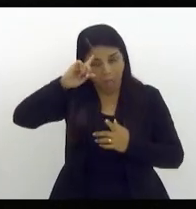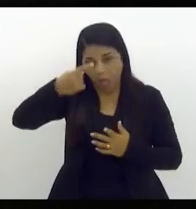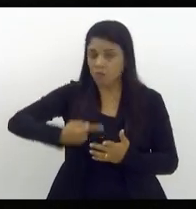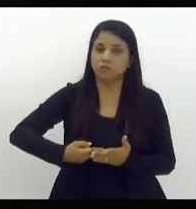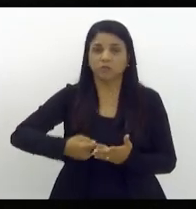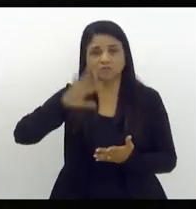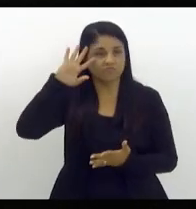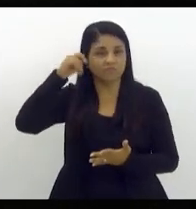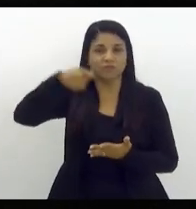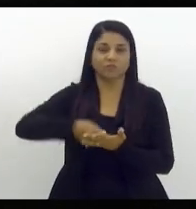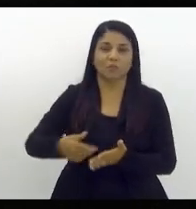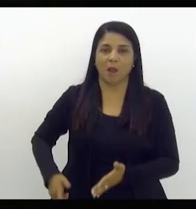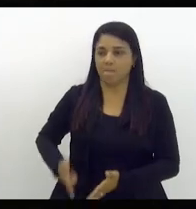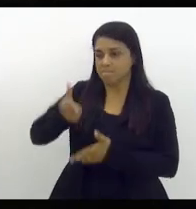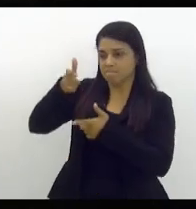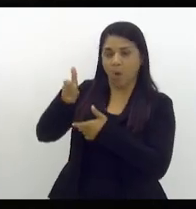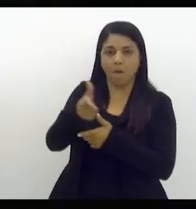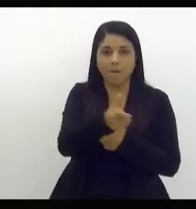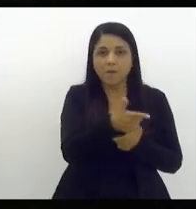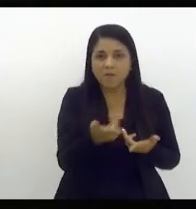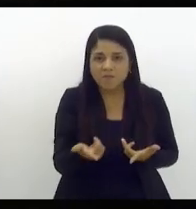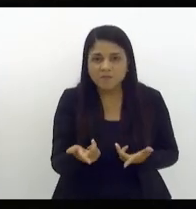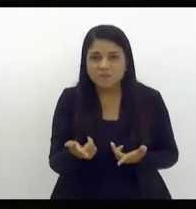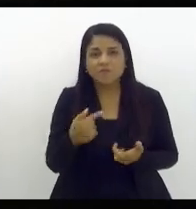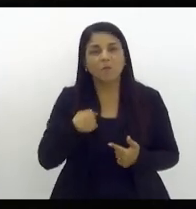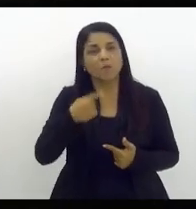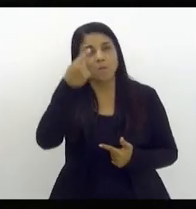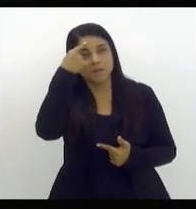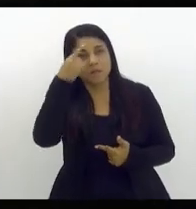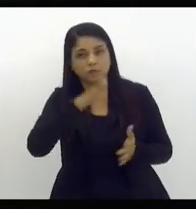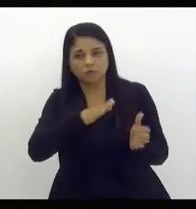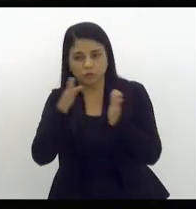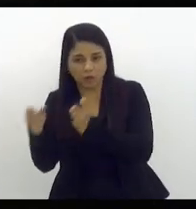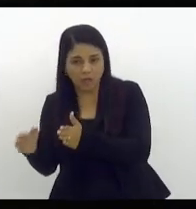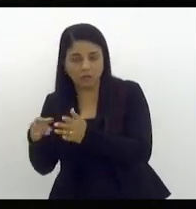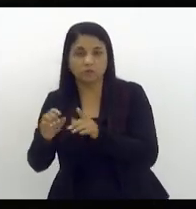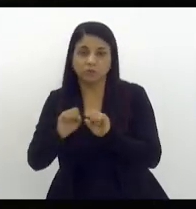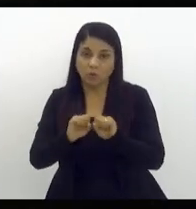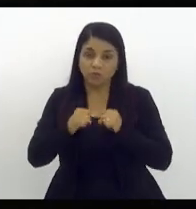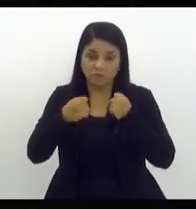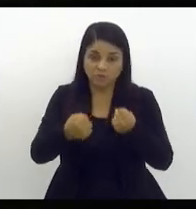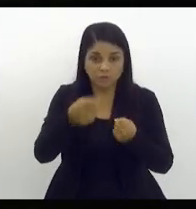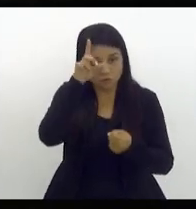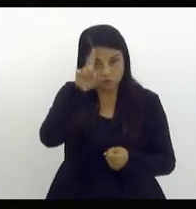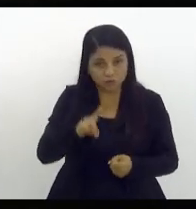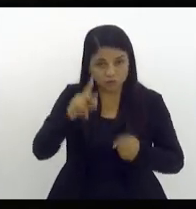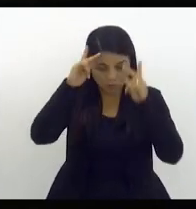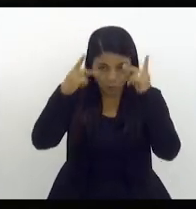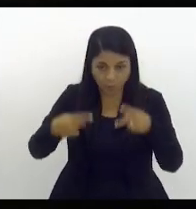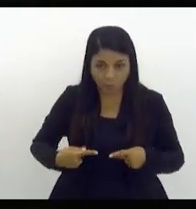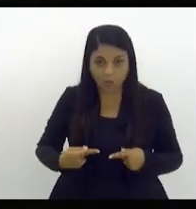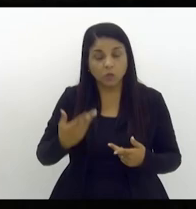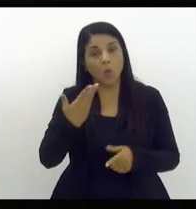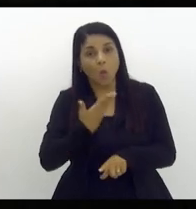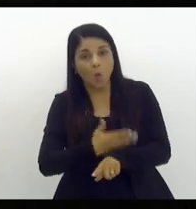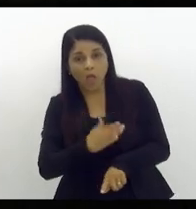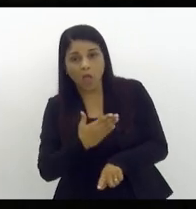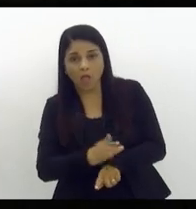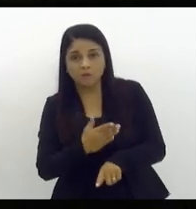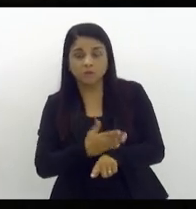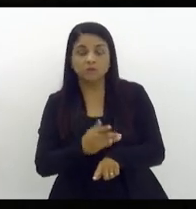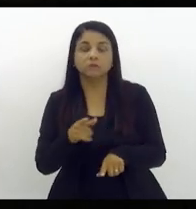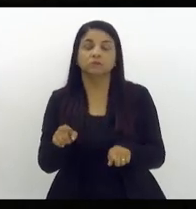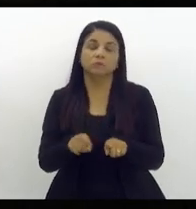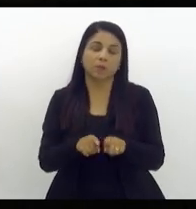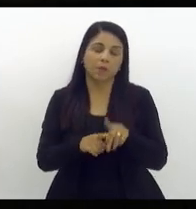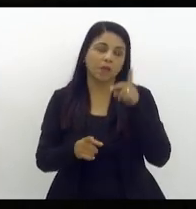equipamento bélico. Então, sim, vamos pensar todos os lados. Eu, todo dia, como defensora de direitos humanos, me exercito, deputado Dino, e já